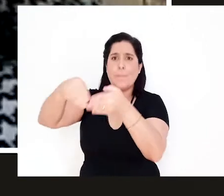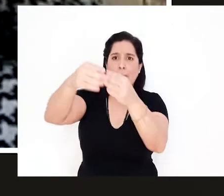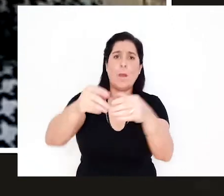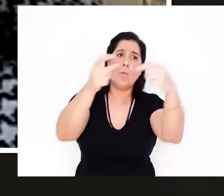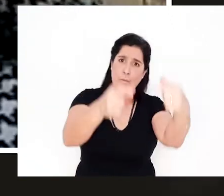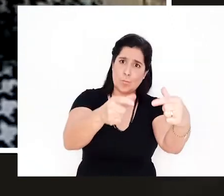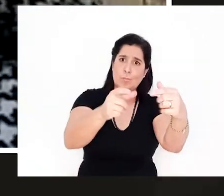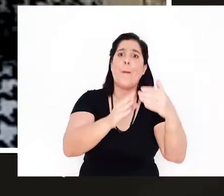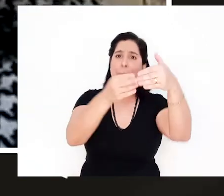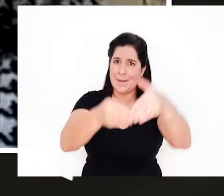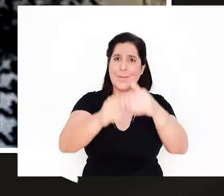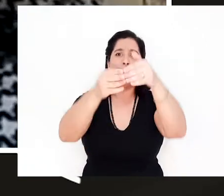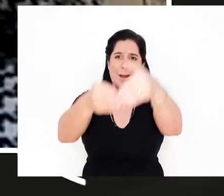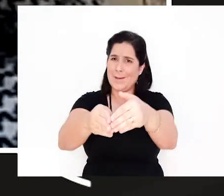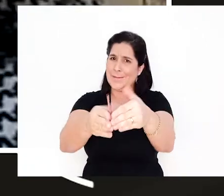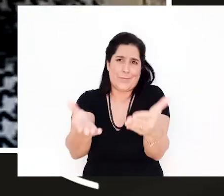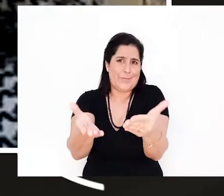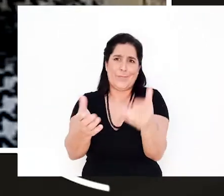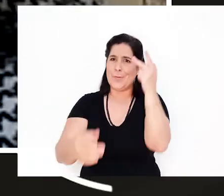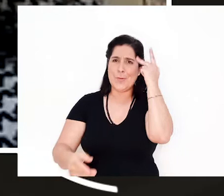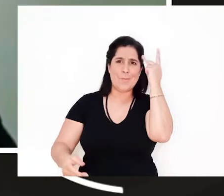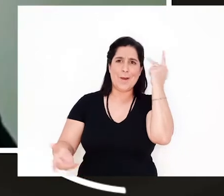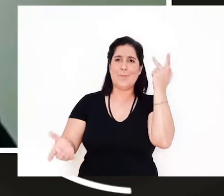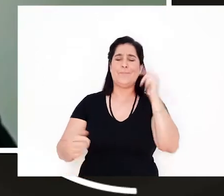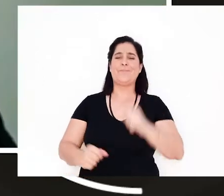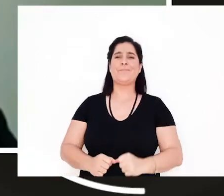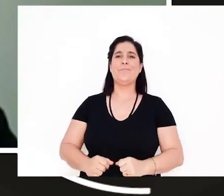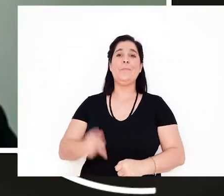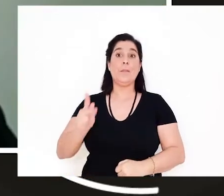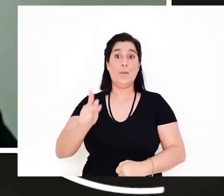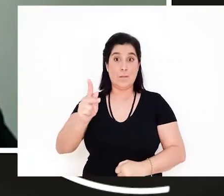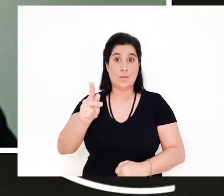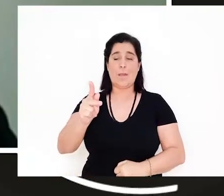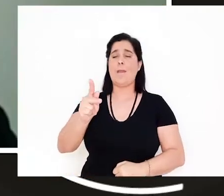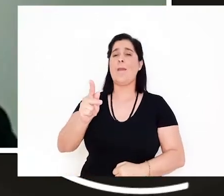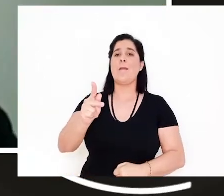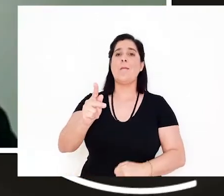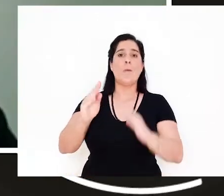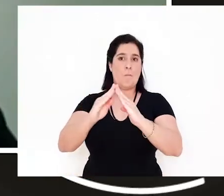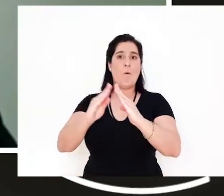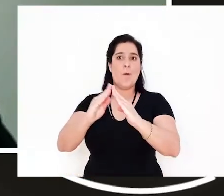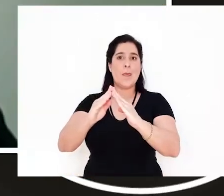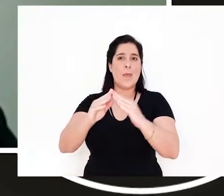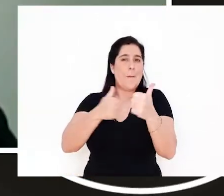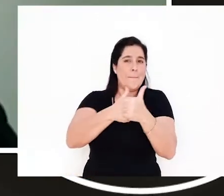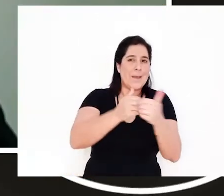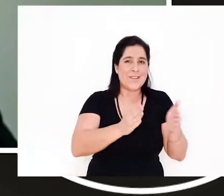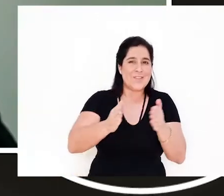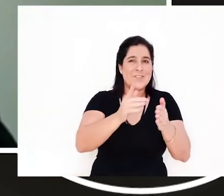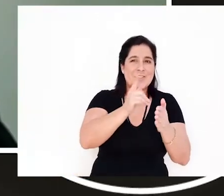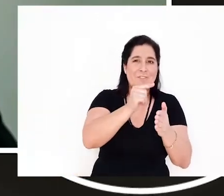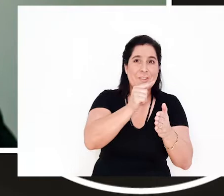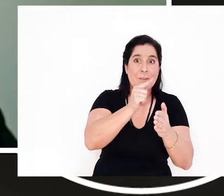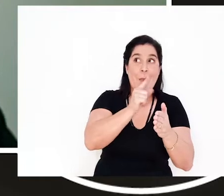da gente se locomover quando se habitava aquela região. A gente sempre morou perto do rio, então para ir para a escola a gente ia